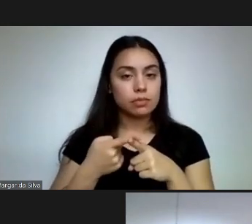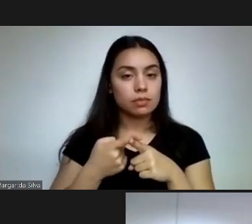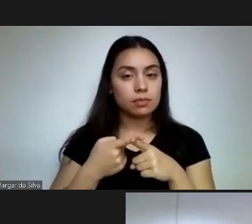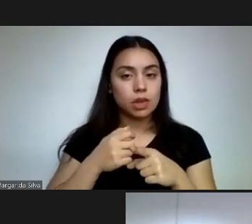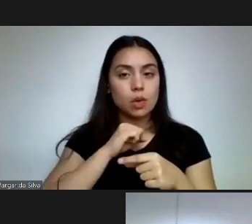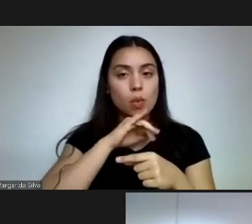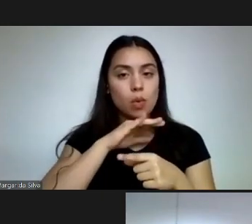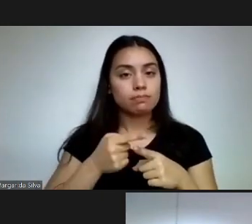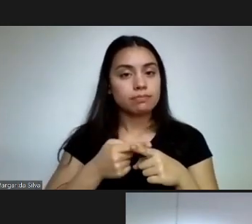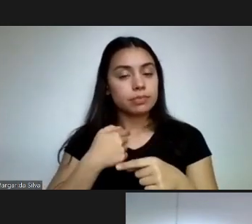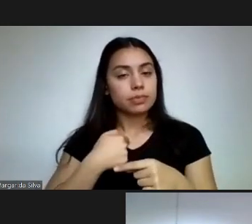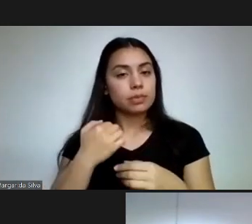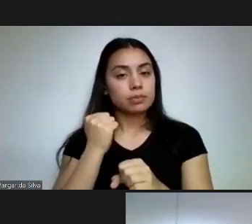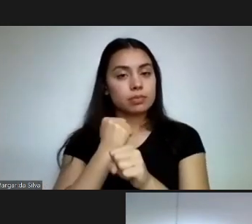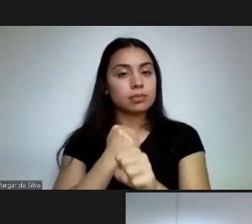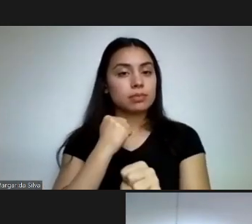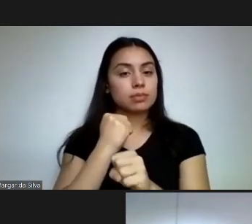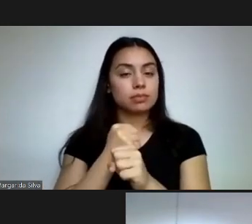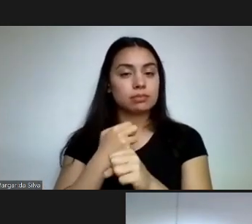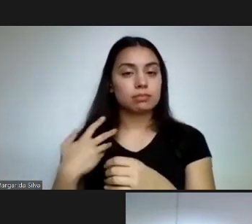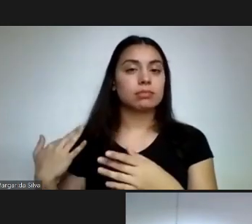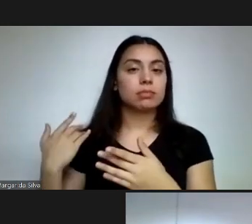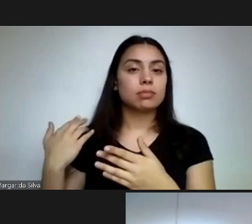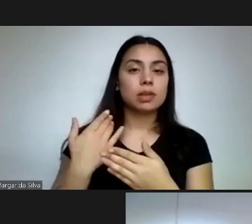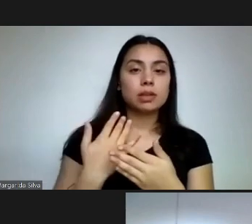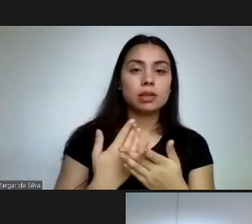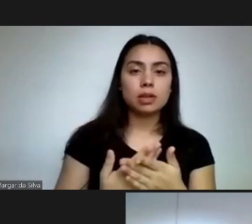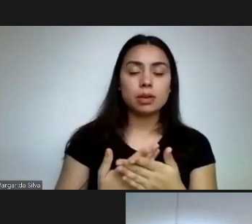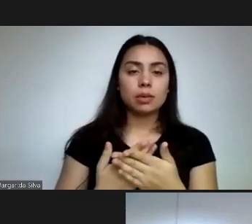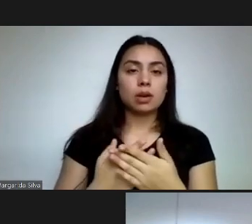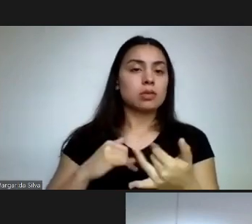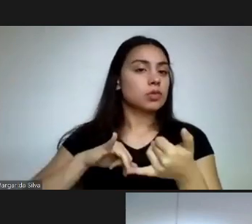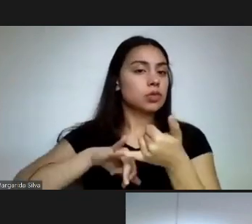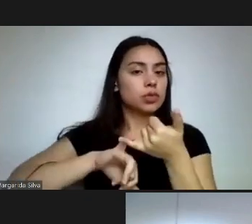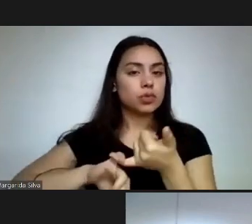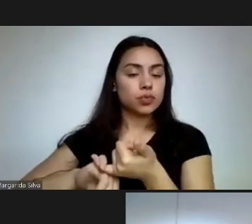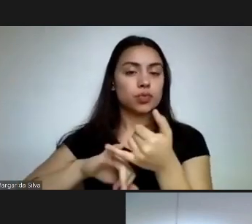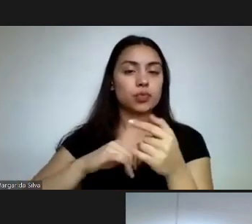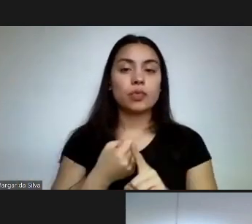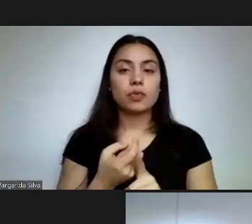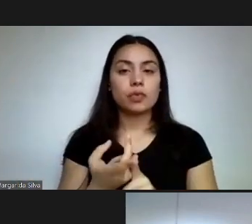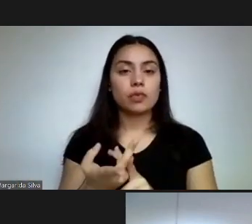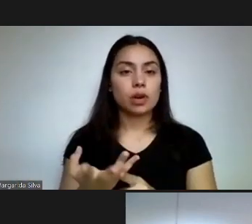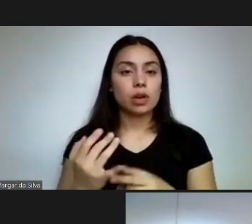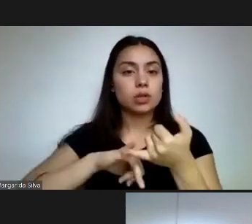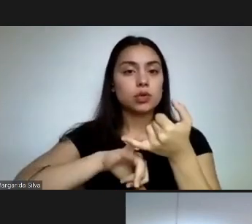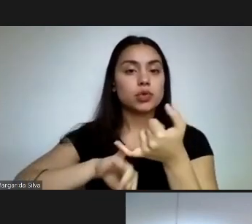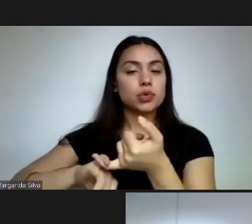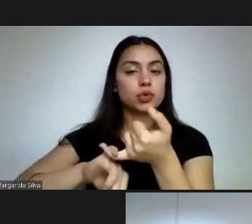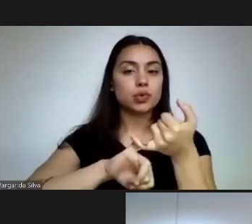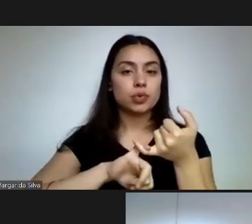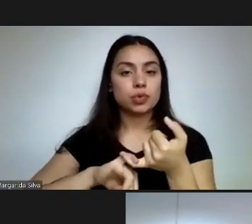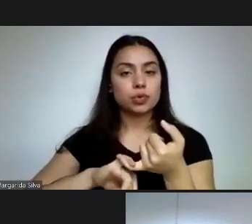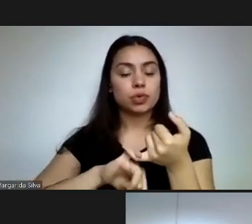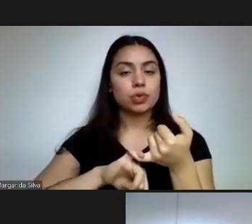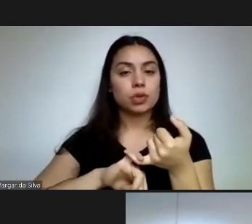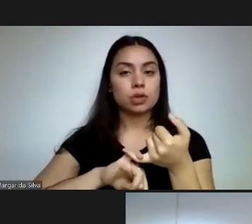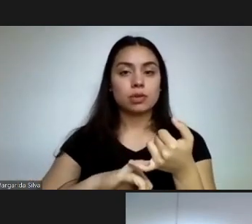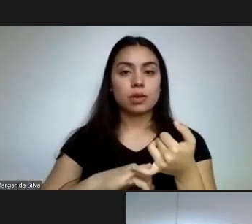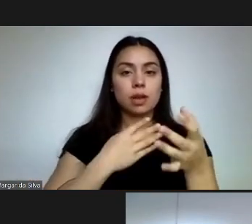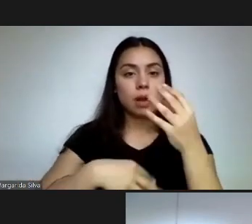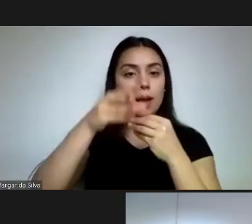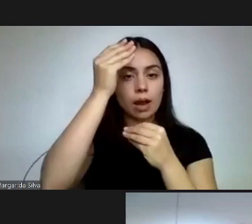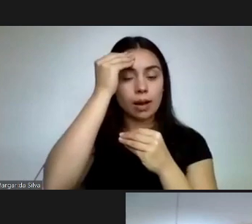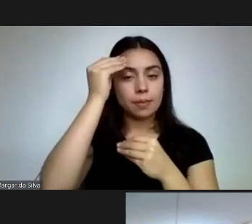muito já há alguns anos com o mundo associativo e acho que é uma ferramenta incrível de aprendizagem da cidadania